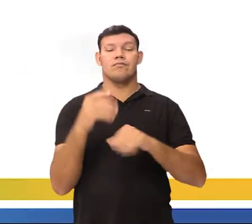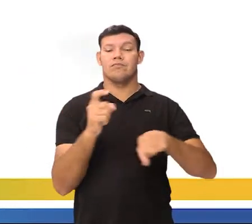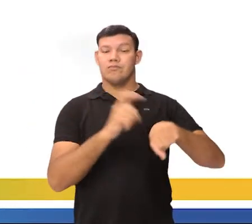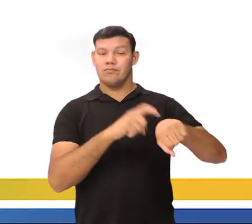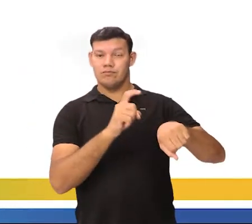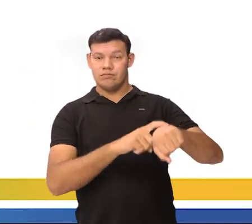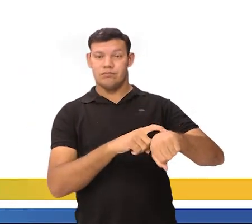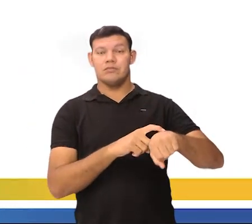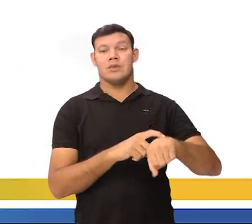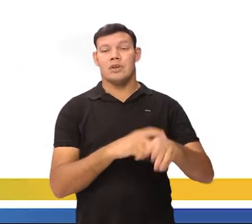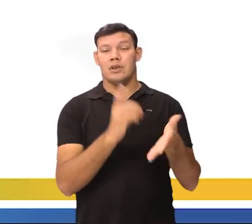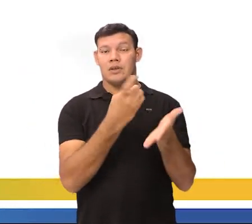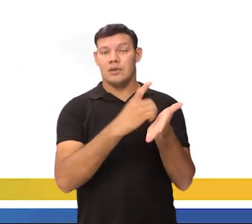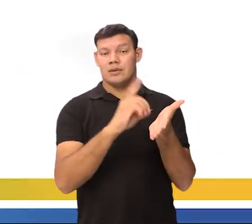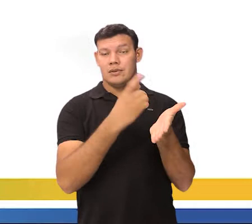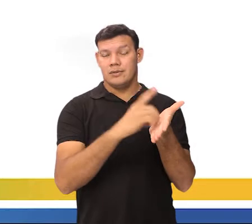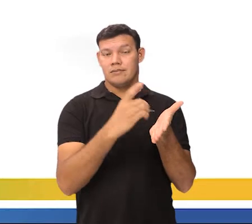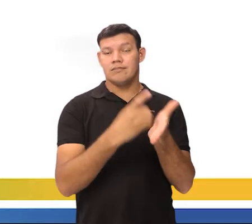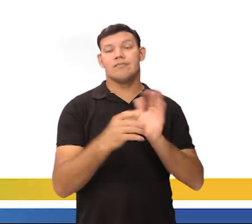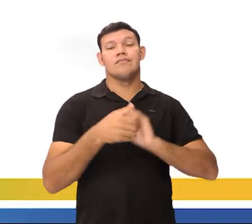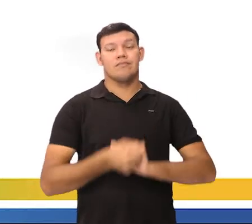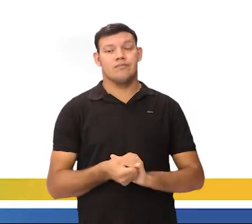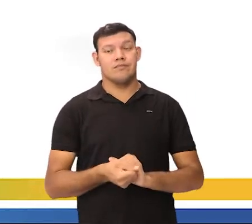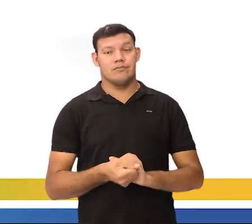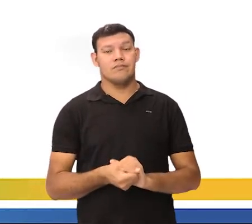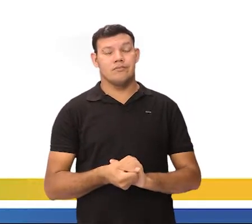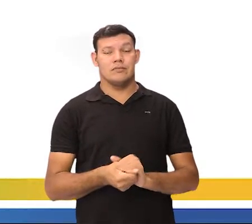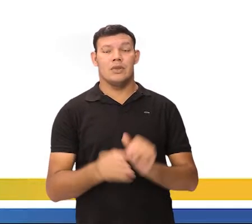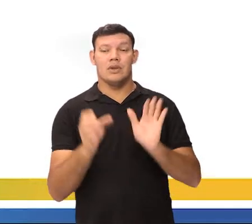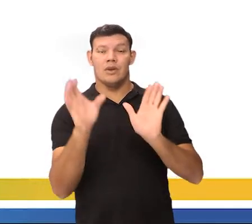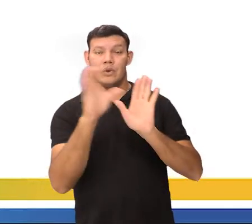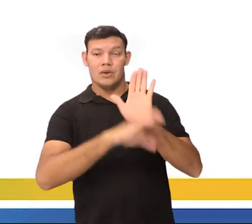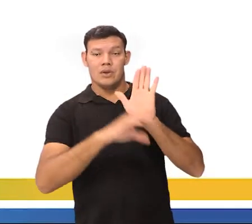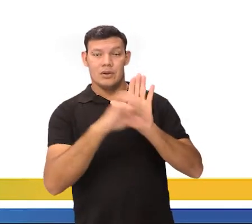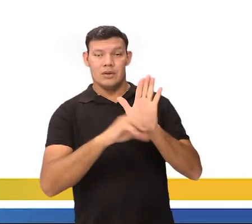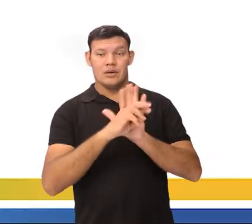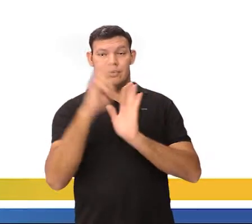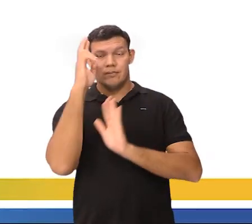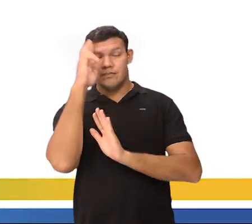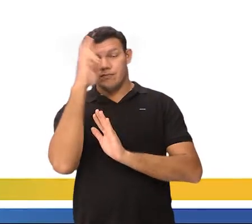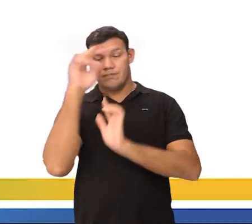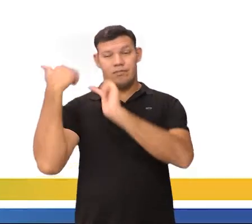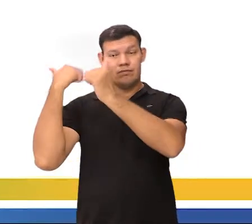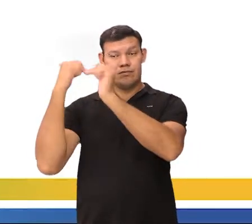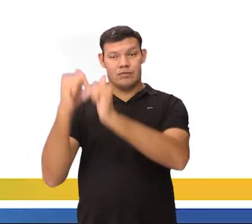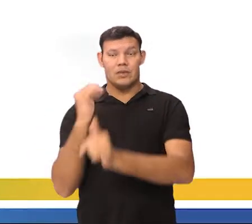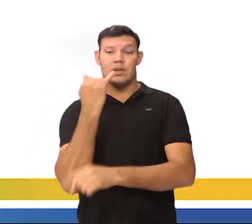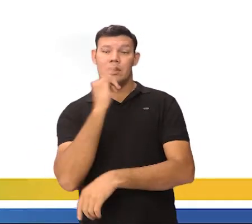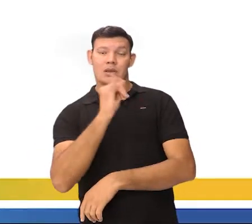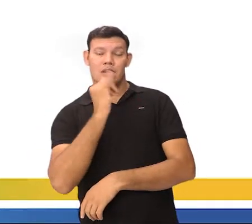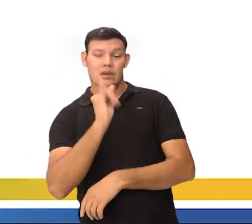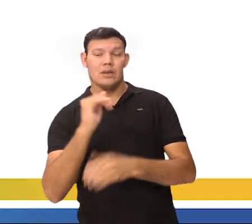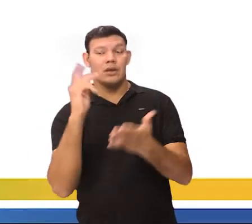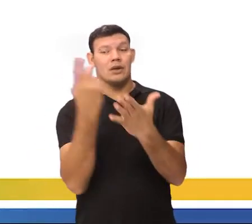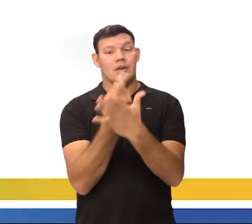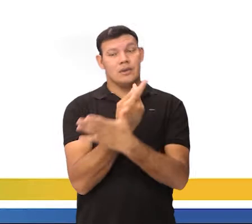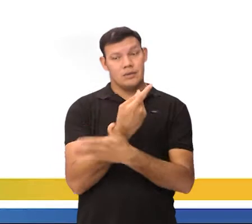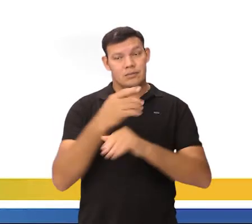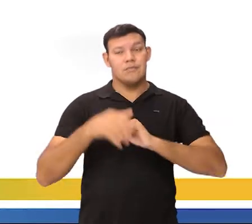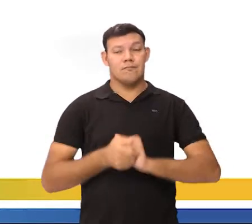O dicionário Aurélio define história de forma tradicional como narrativa de fatos e